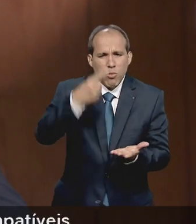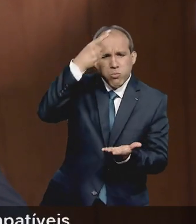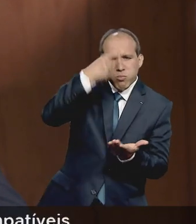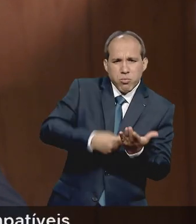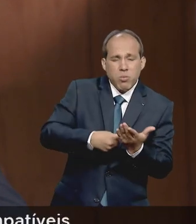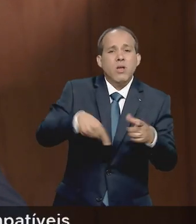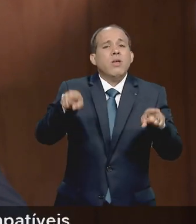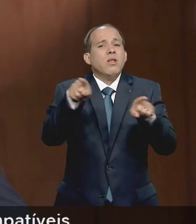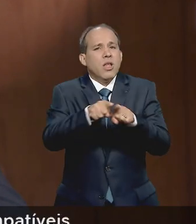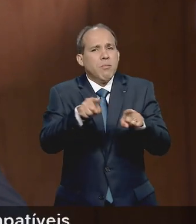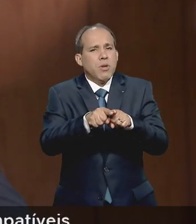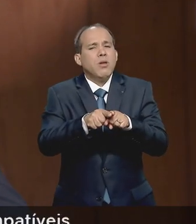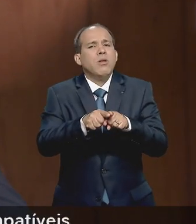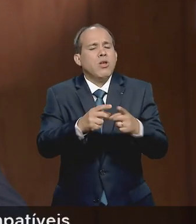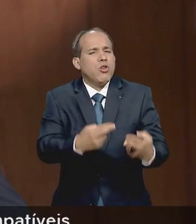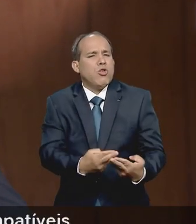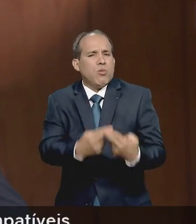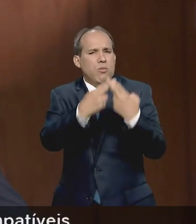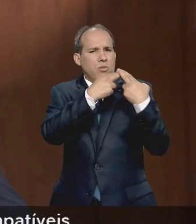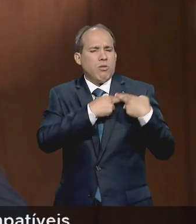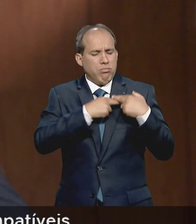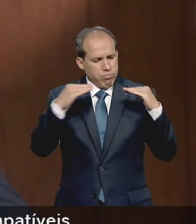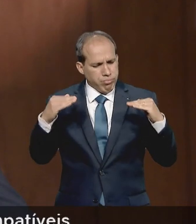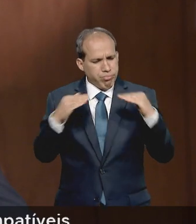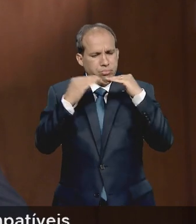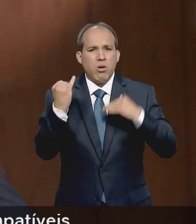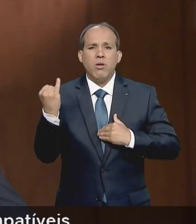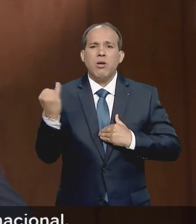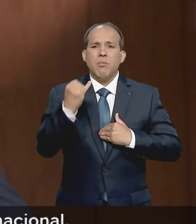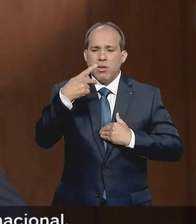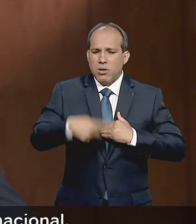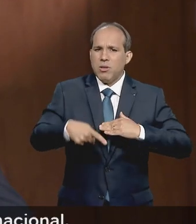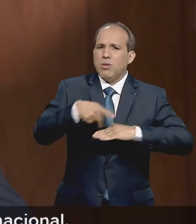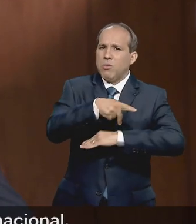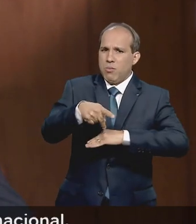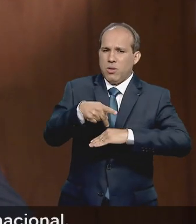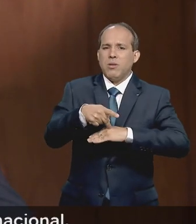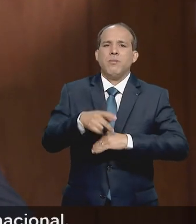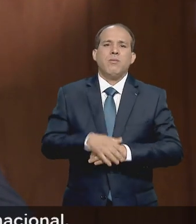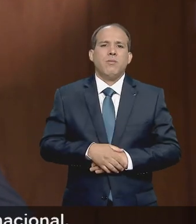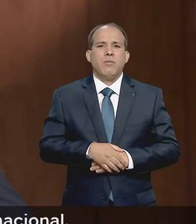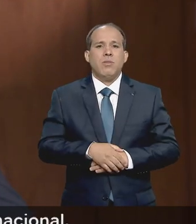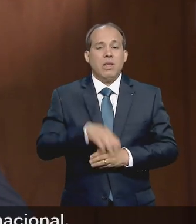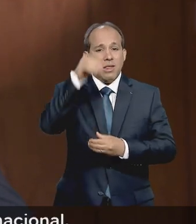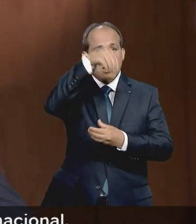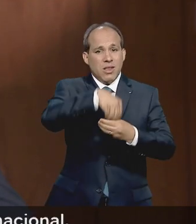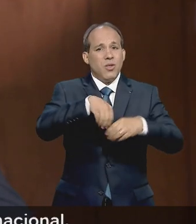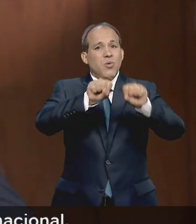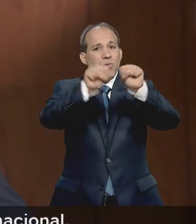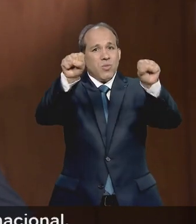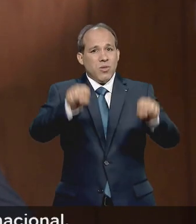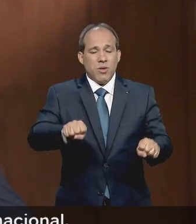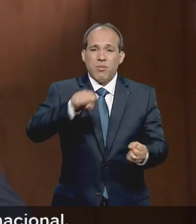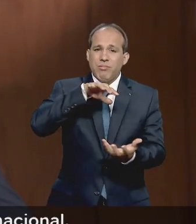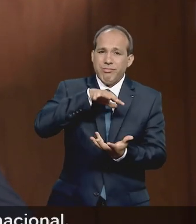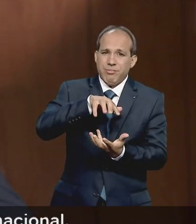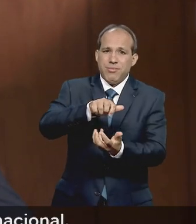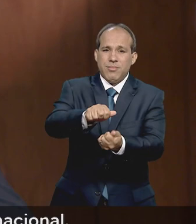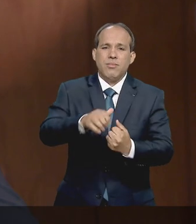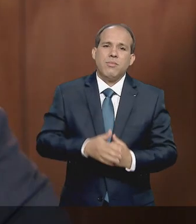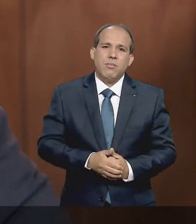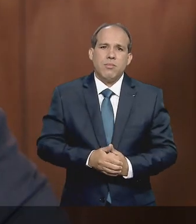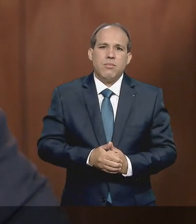de assumir compromissos e responsabilidades compatíveis com a importância do nosso país no sistema